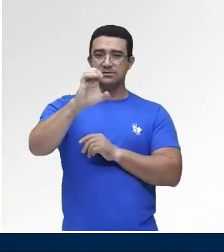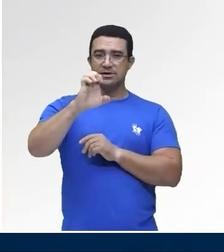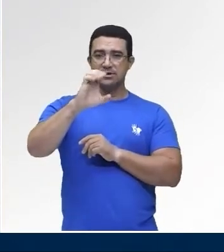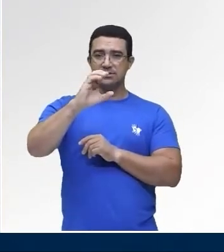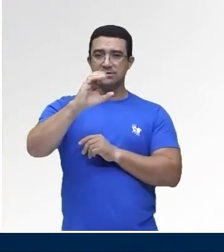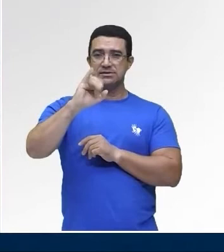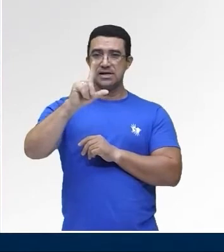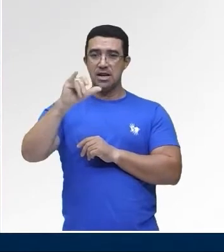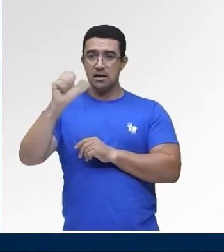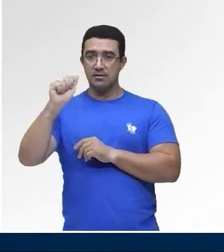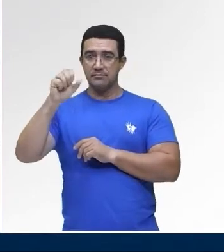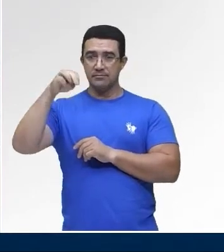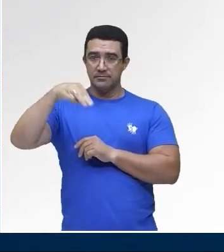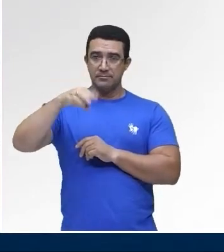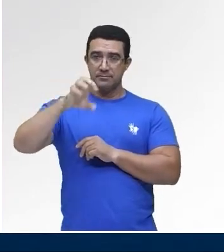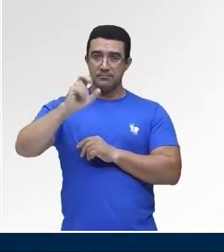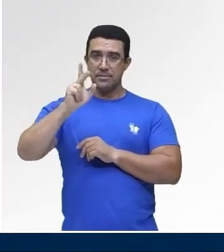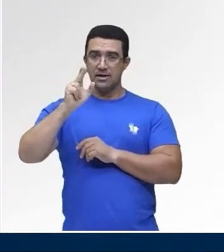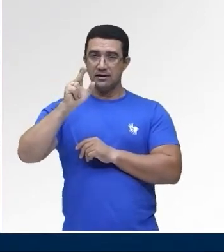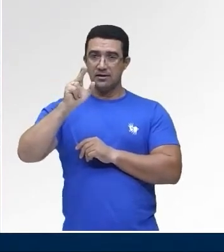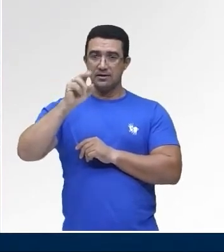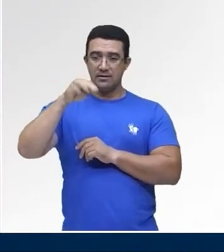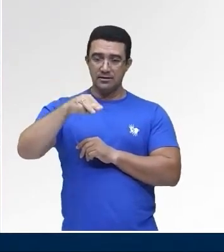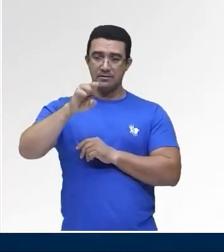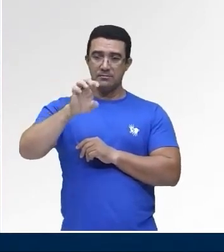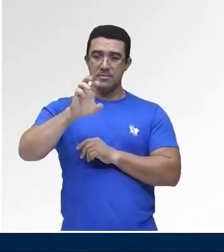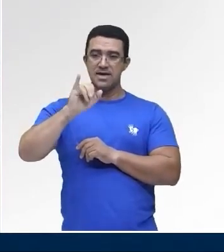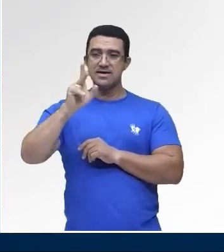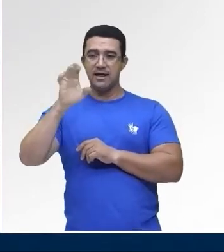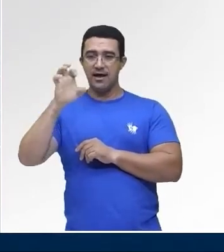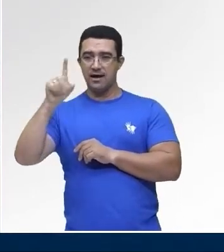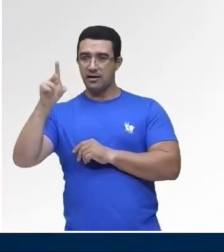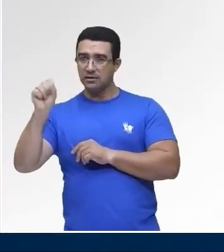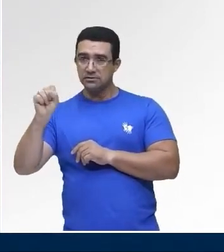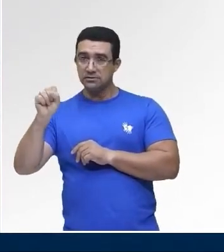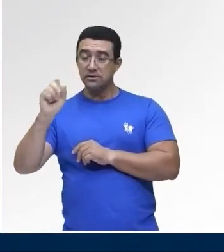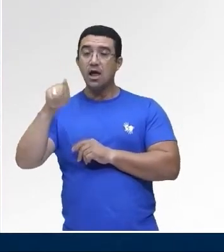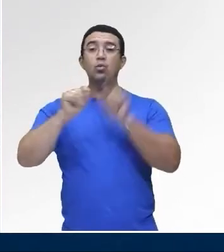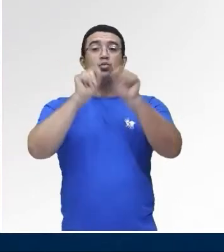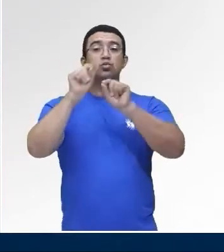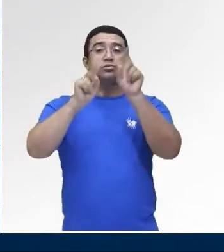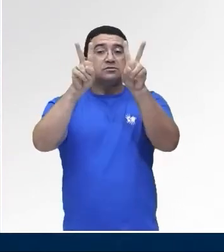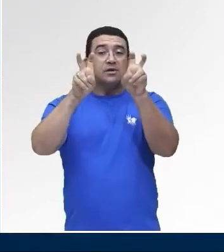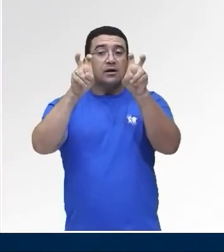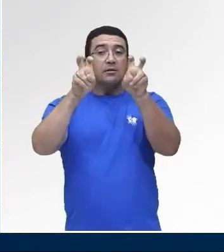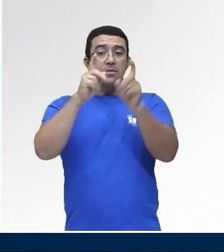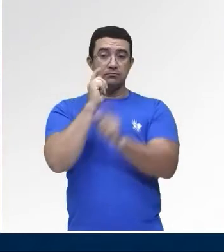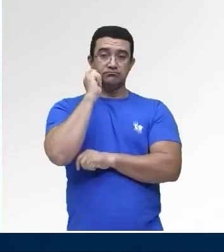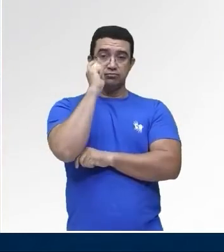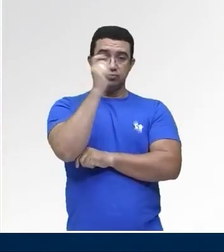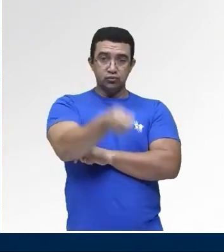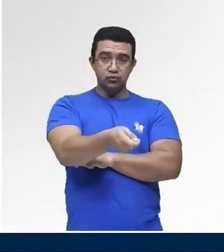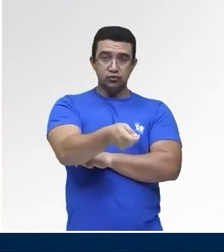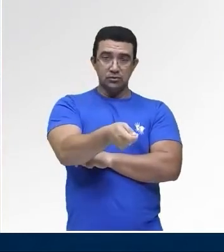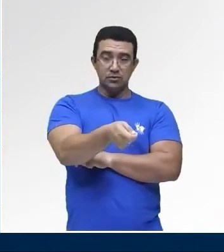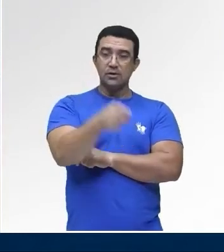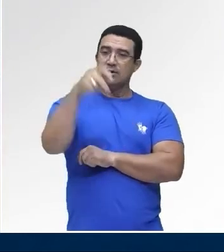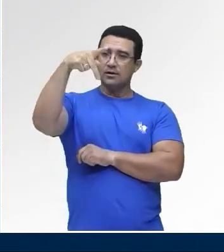da pescaria, né? Então essa poetisa é muito renomada também no nosso Brasil.